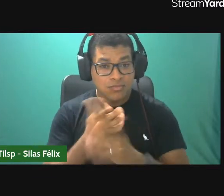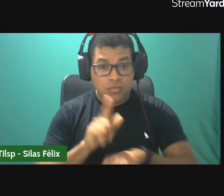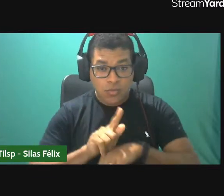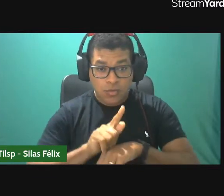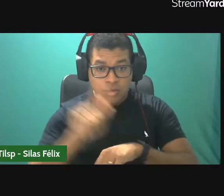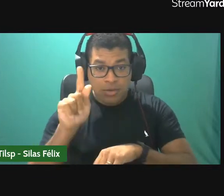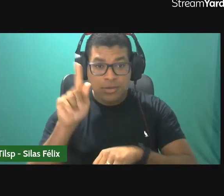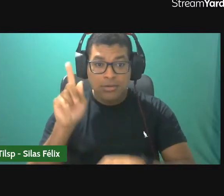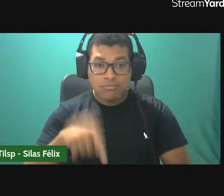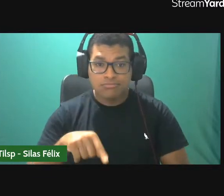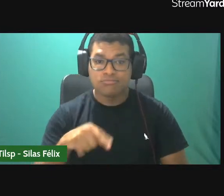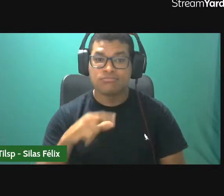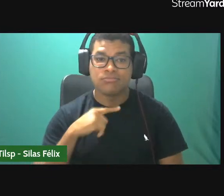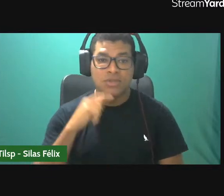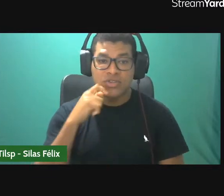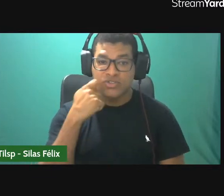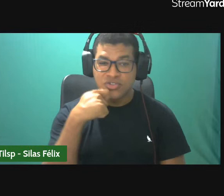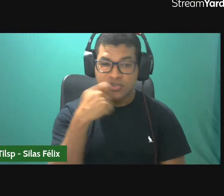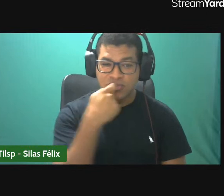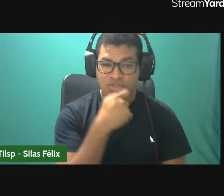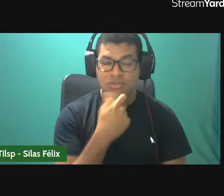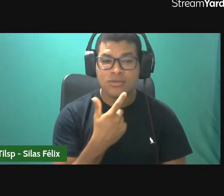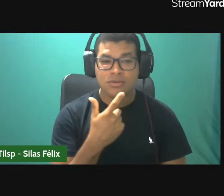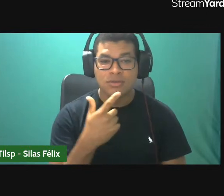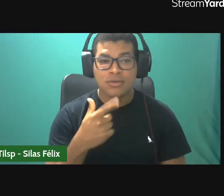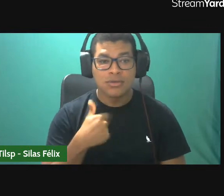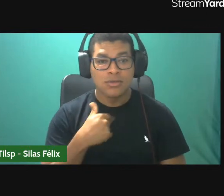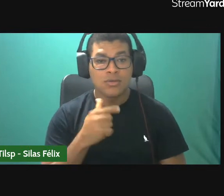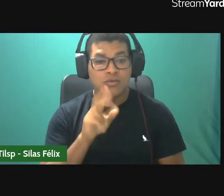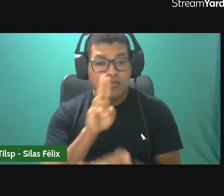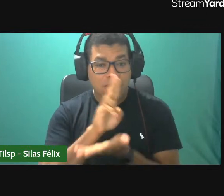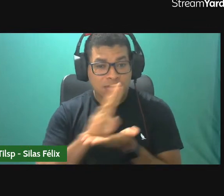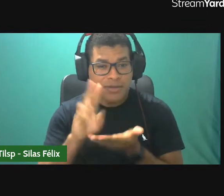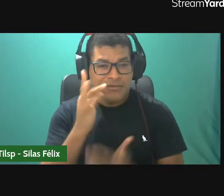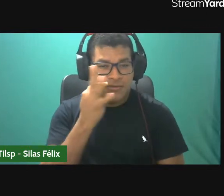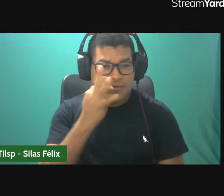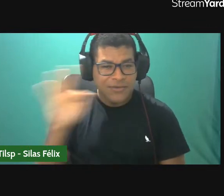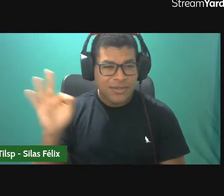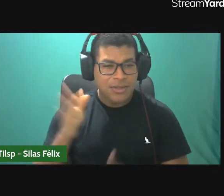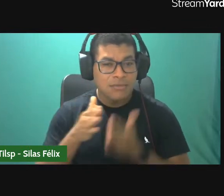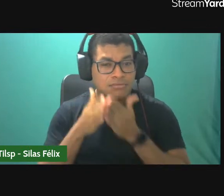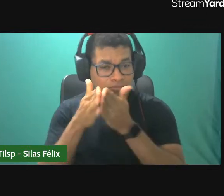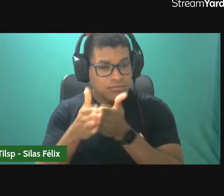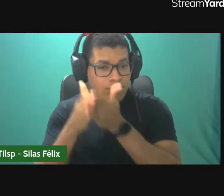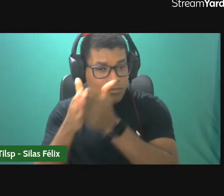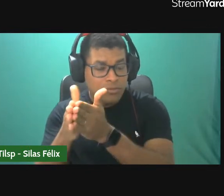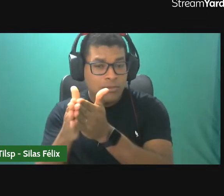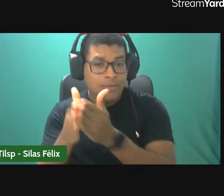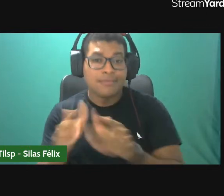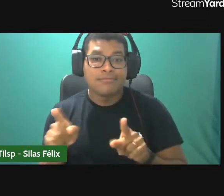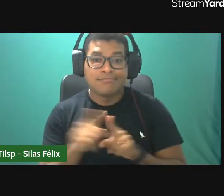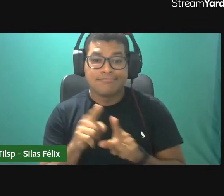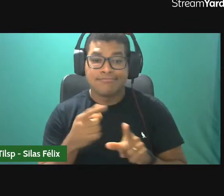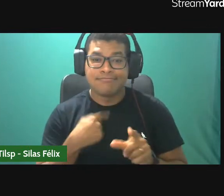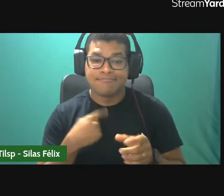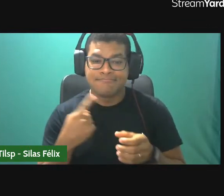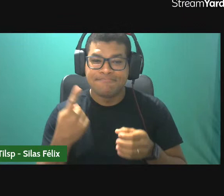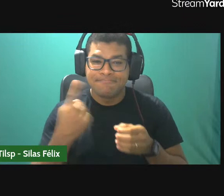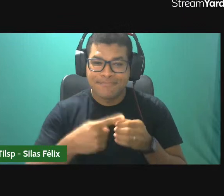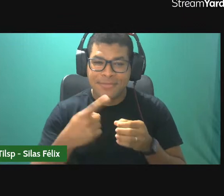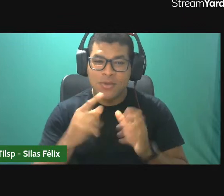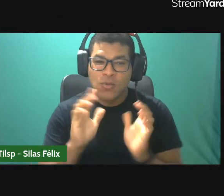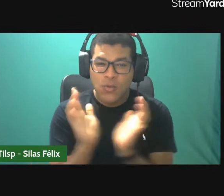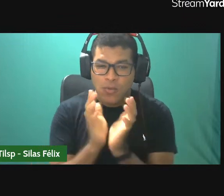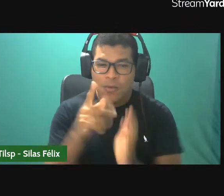Odontologia da Universidade Federal dos Vales do Jequitinhonha e Mucuri e também membro do grupo PET